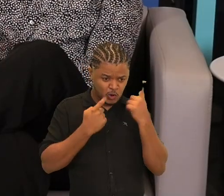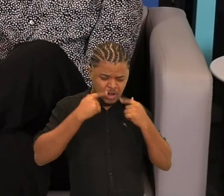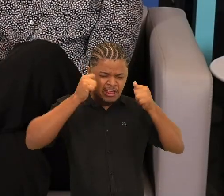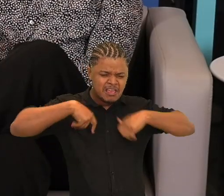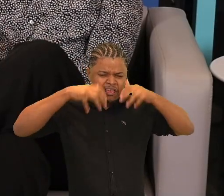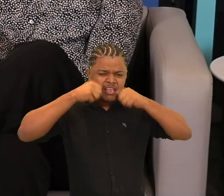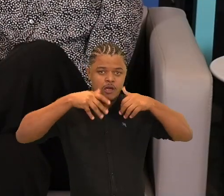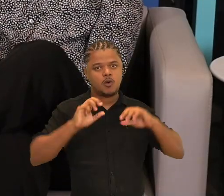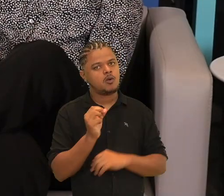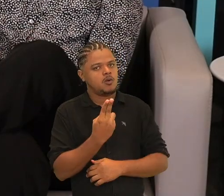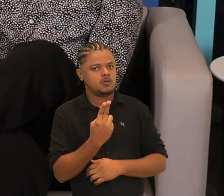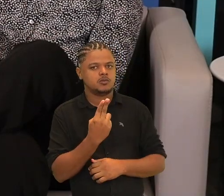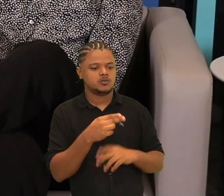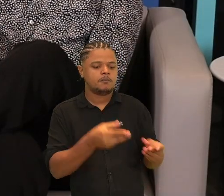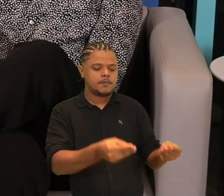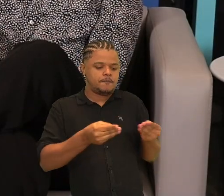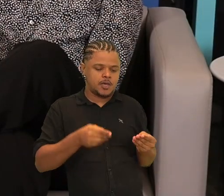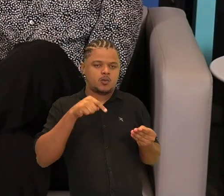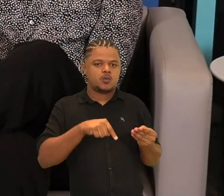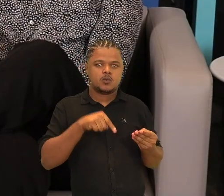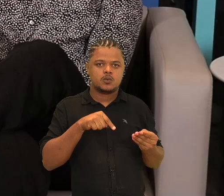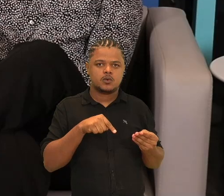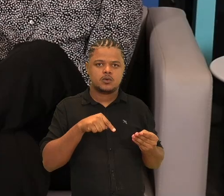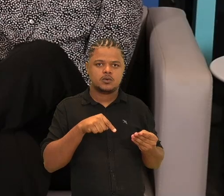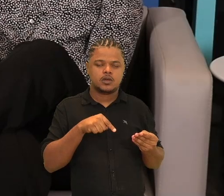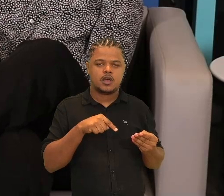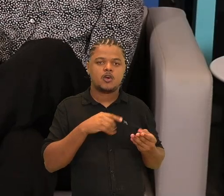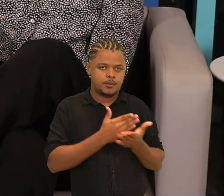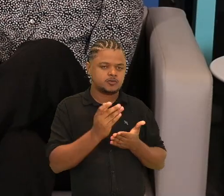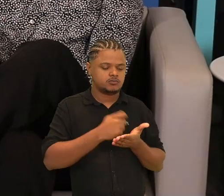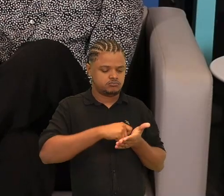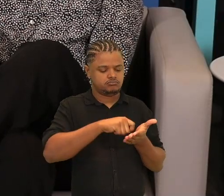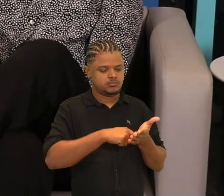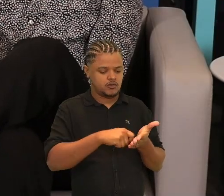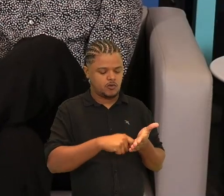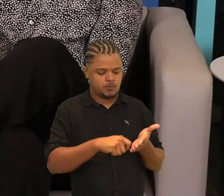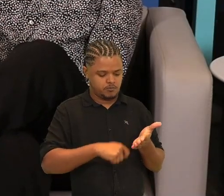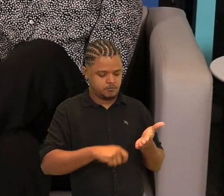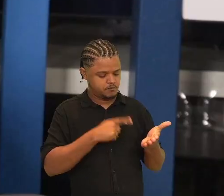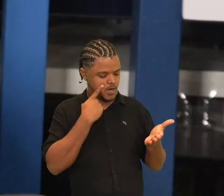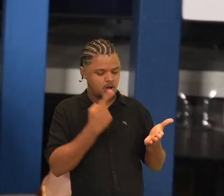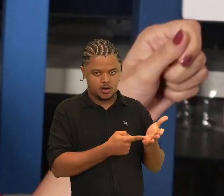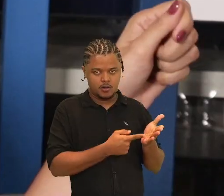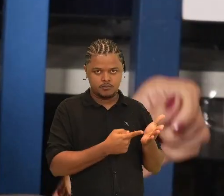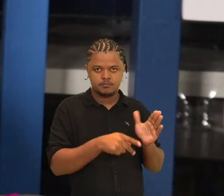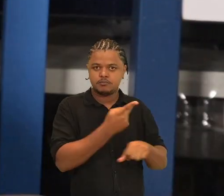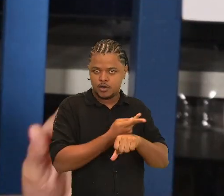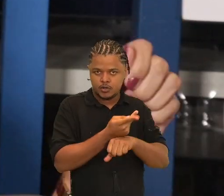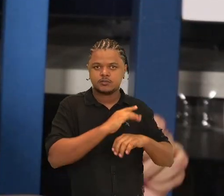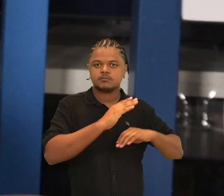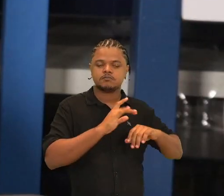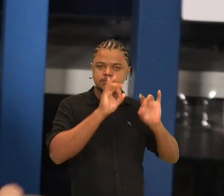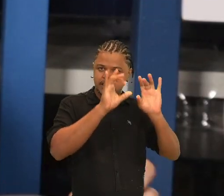para mim. Ou você pega esses papéis e começou a escrever, né? Você procura aqui os especialistas e